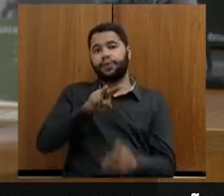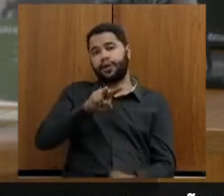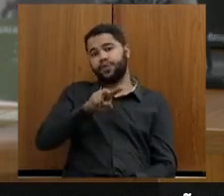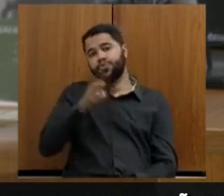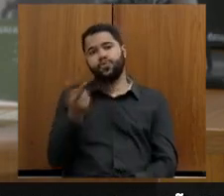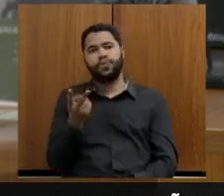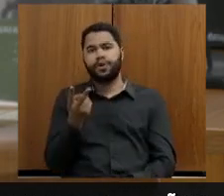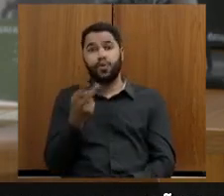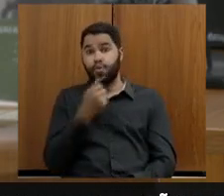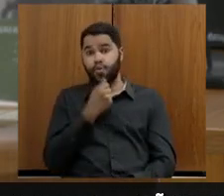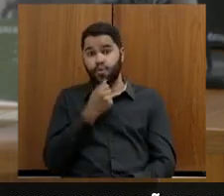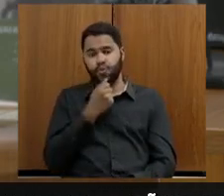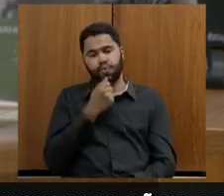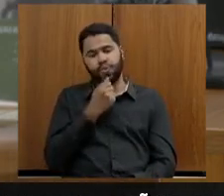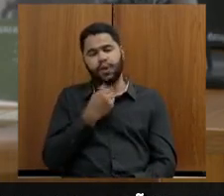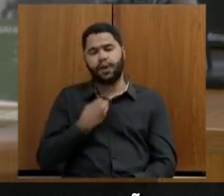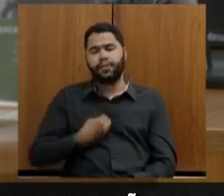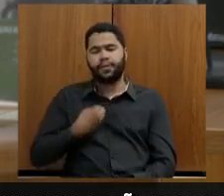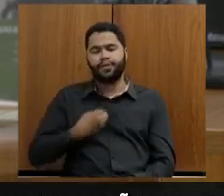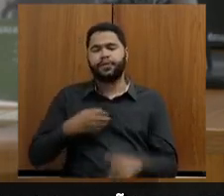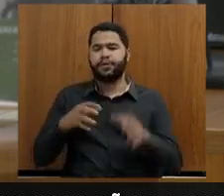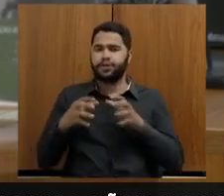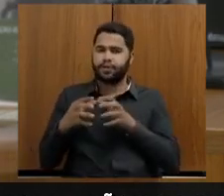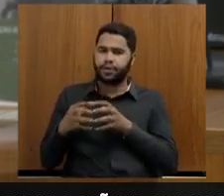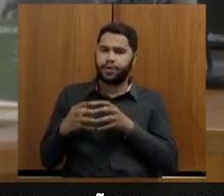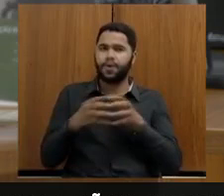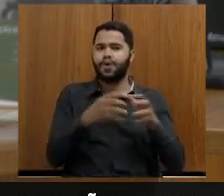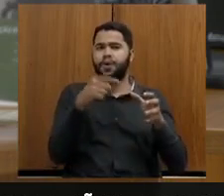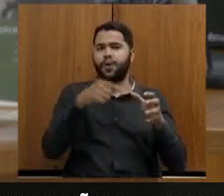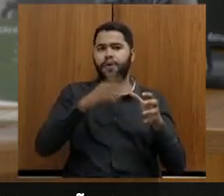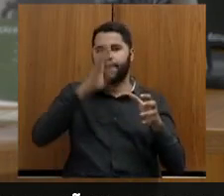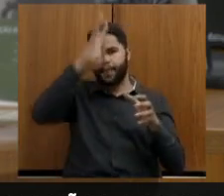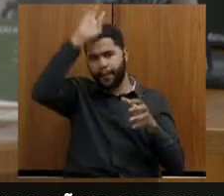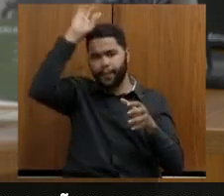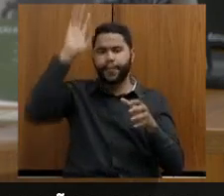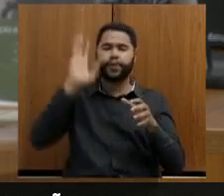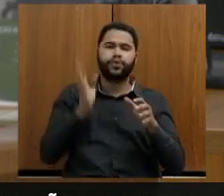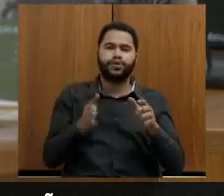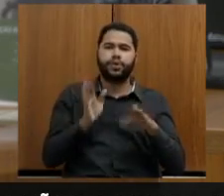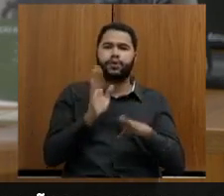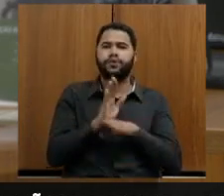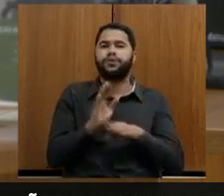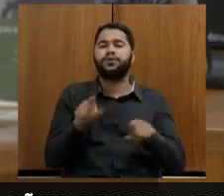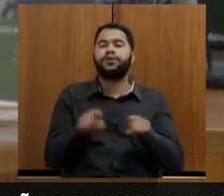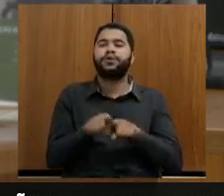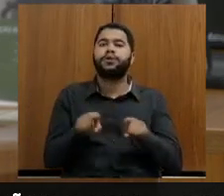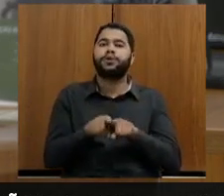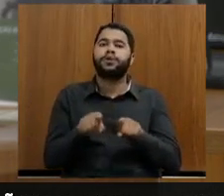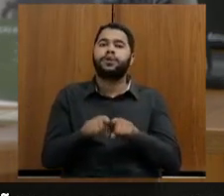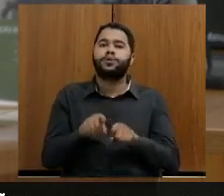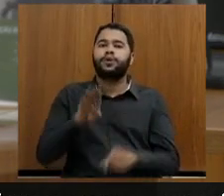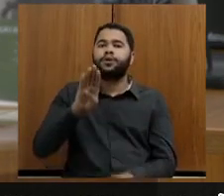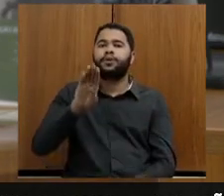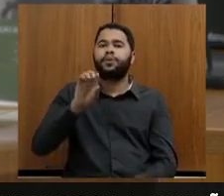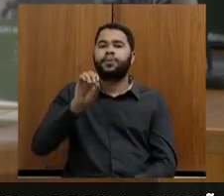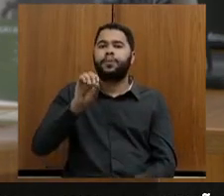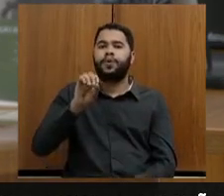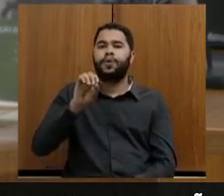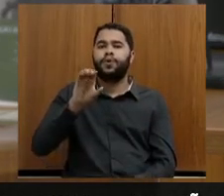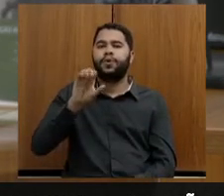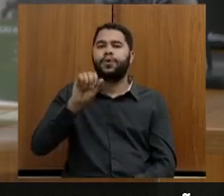enquanto não sai duplicação a presença dos Bombeiros lá também o posto avançado da nossa cidade de Bocaiúva